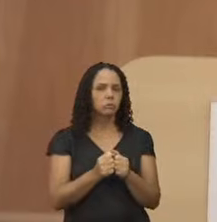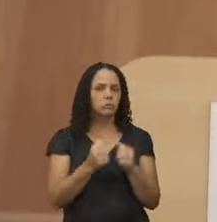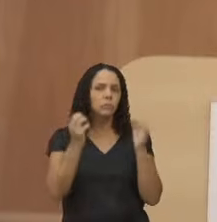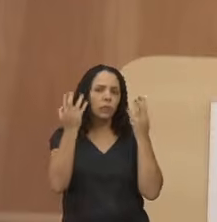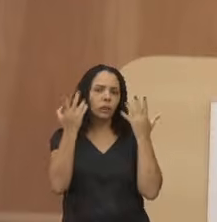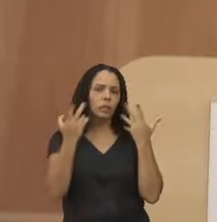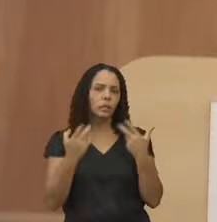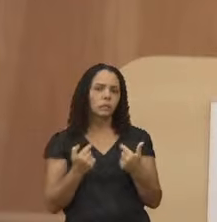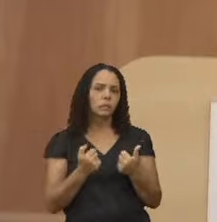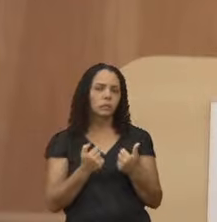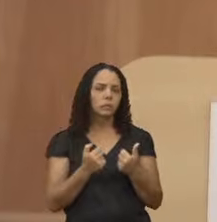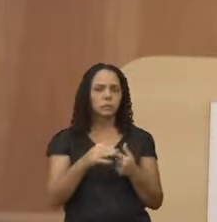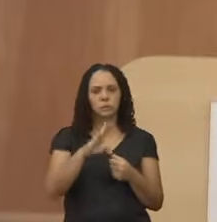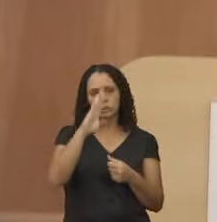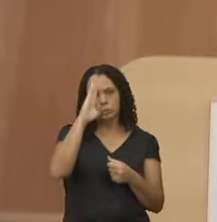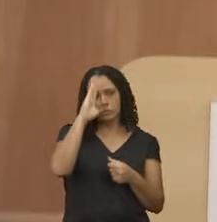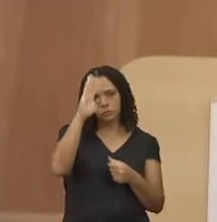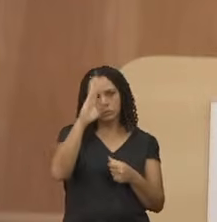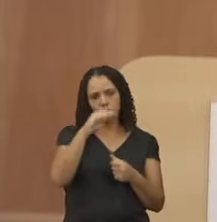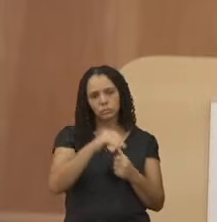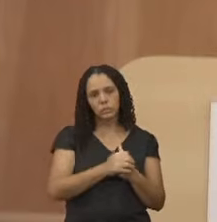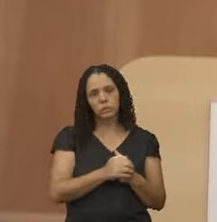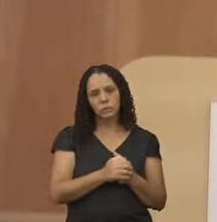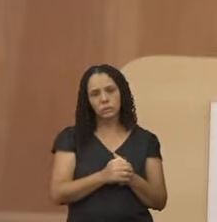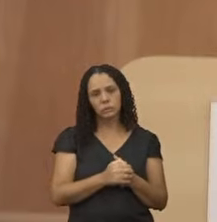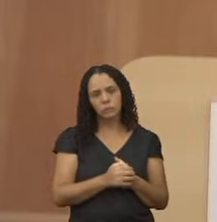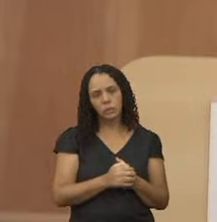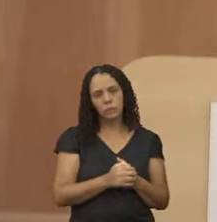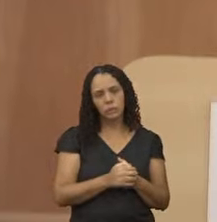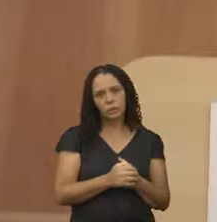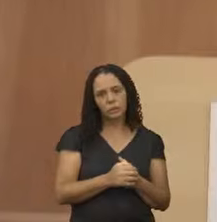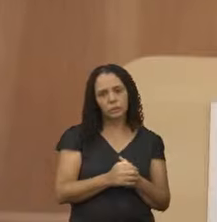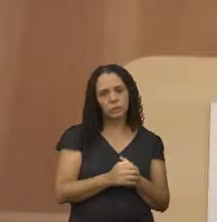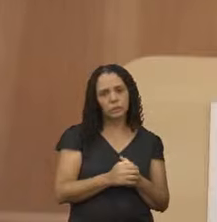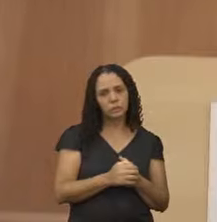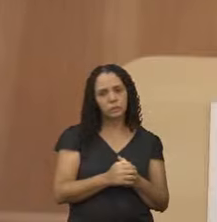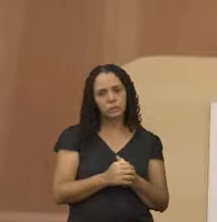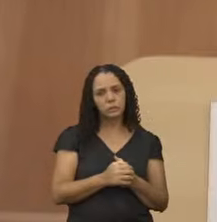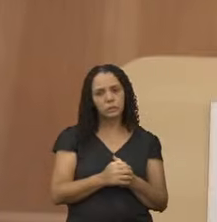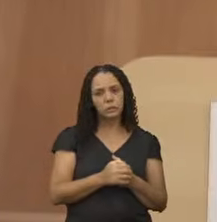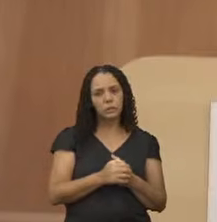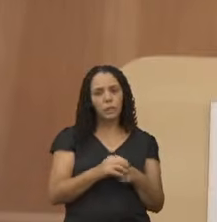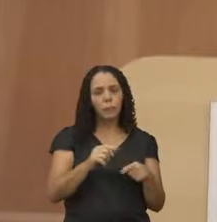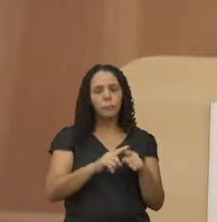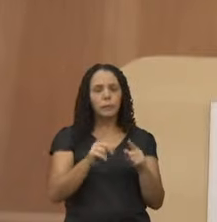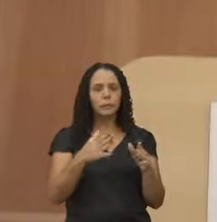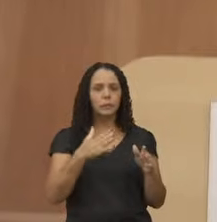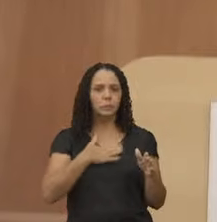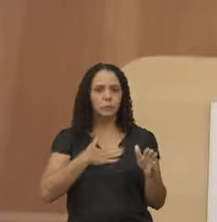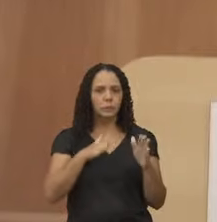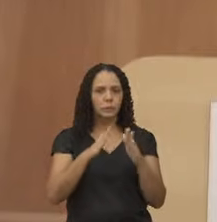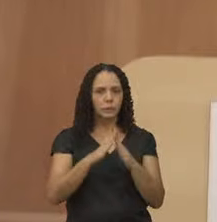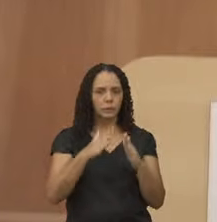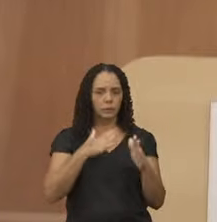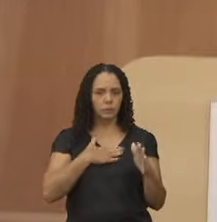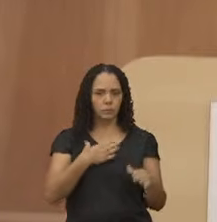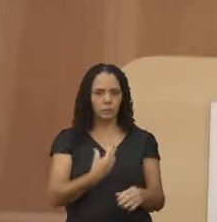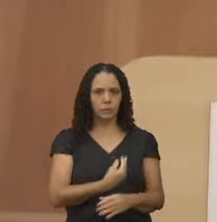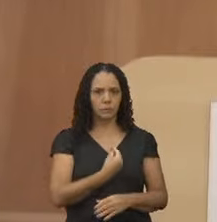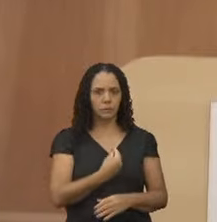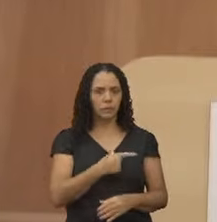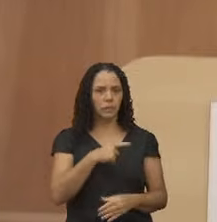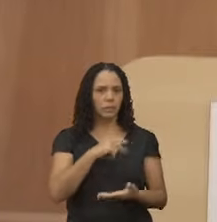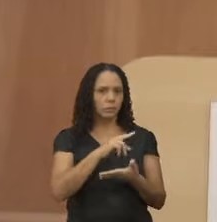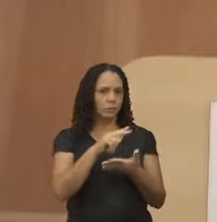naturalmente são os principais agentes quando a gente fala de empreendimentos imobiliários. Mas o Minha Casa Minha Vida, hoje ele tem